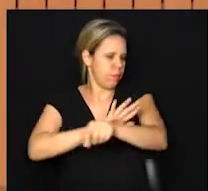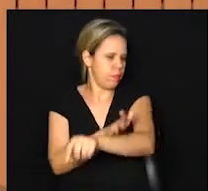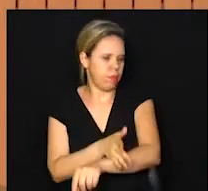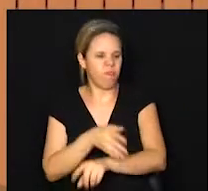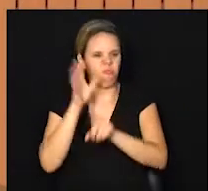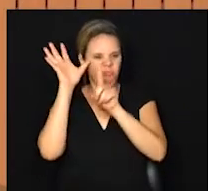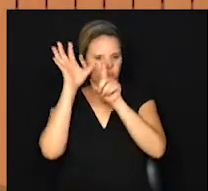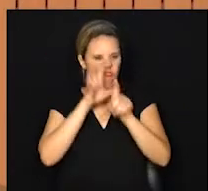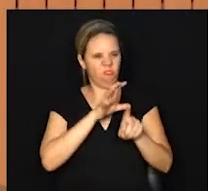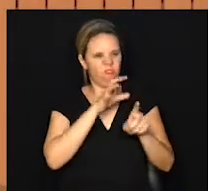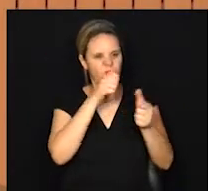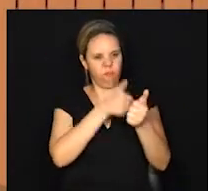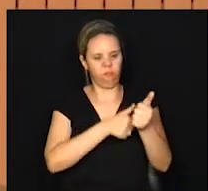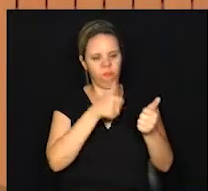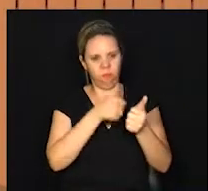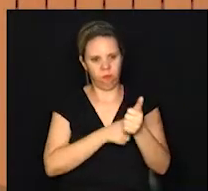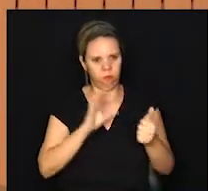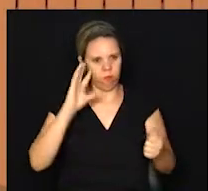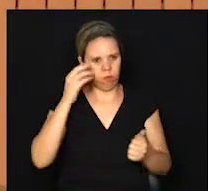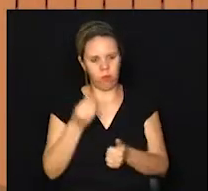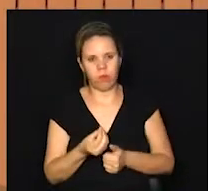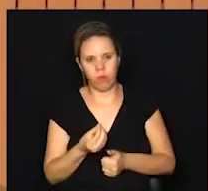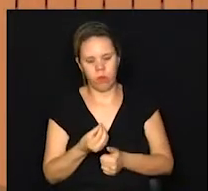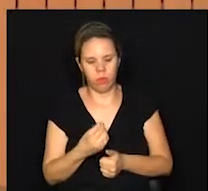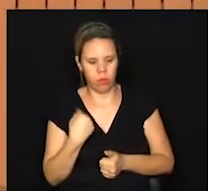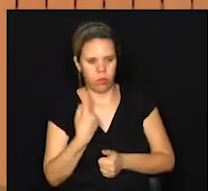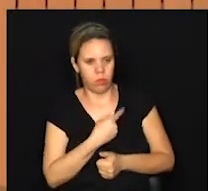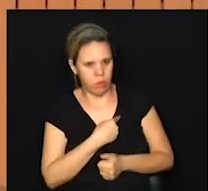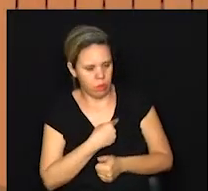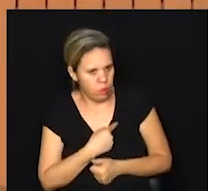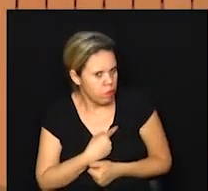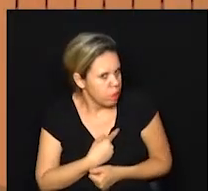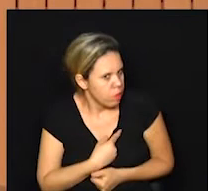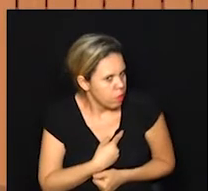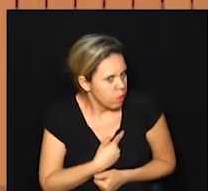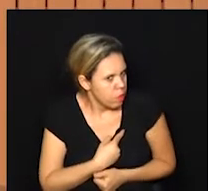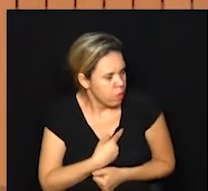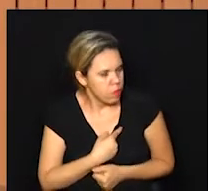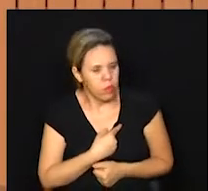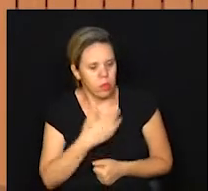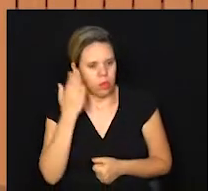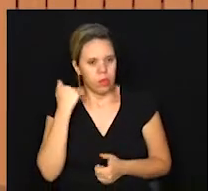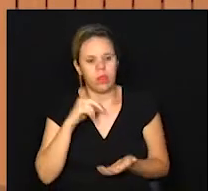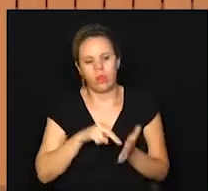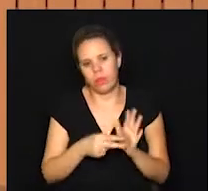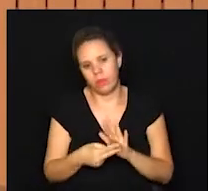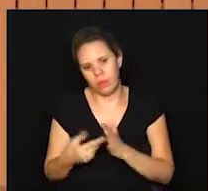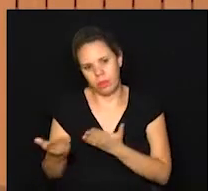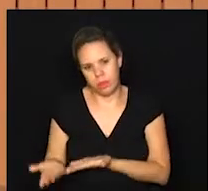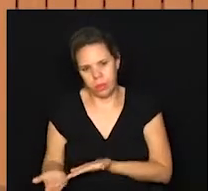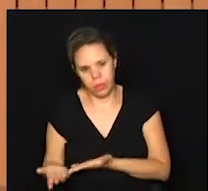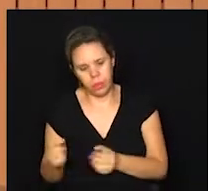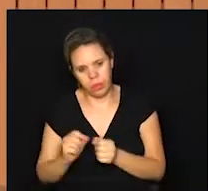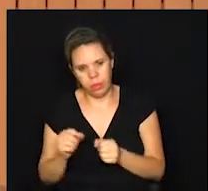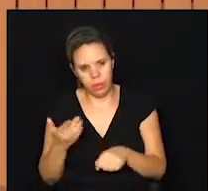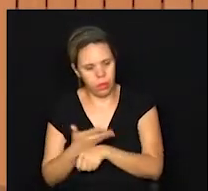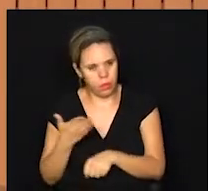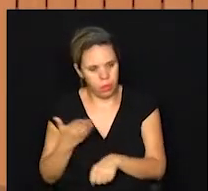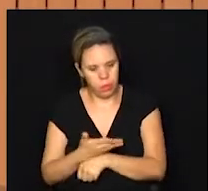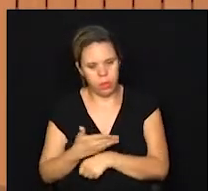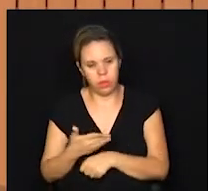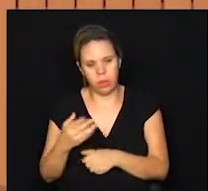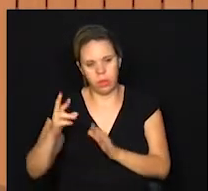assédio. Esse é o nosso entendimento. É mais para a gente compreender aqui para fazer parte do nosso